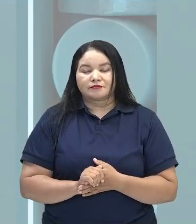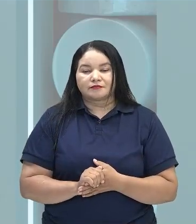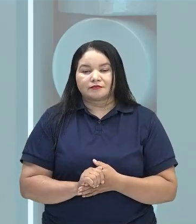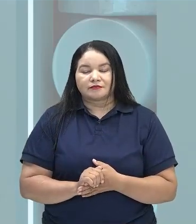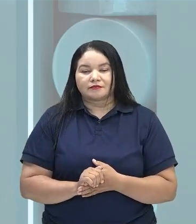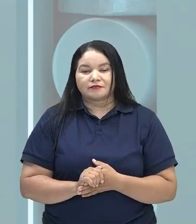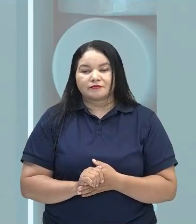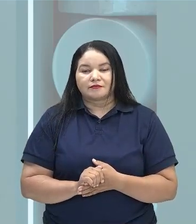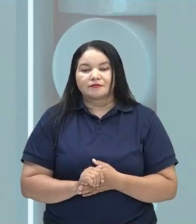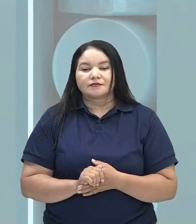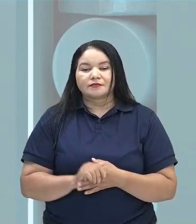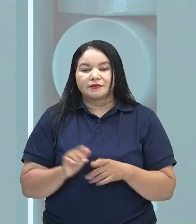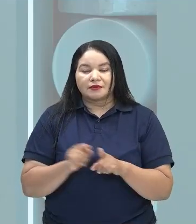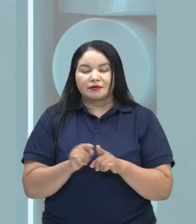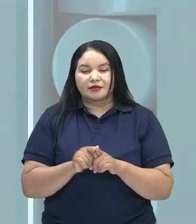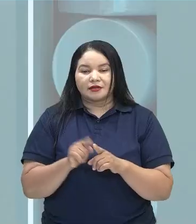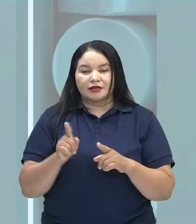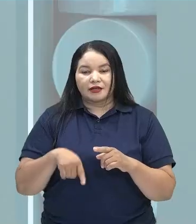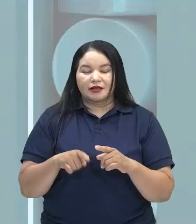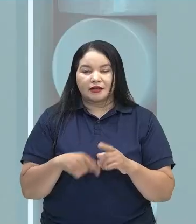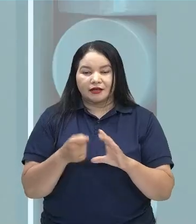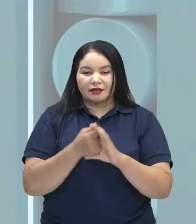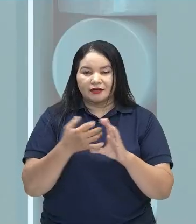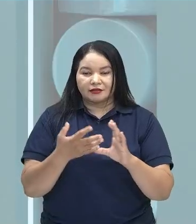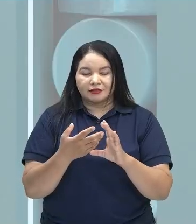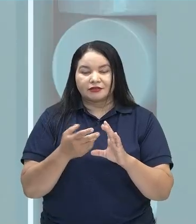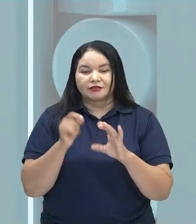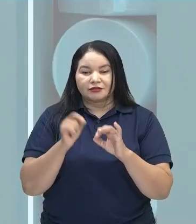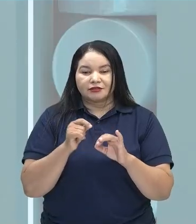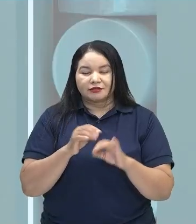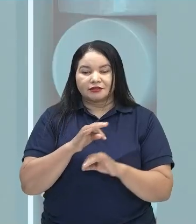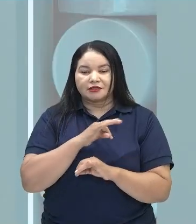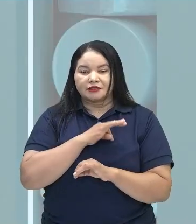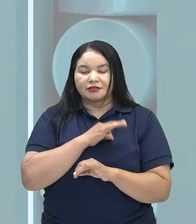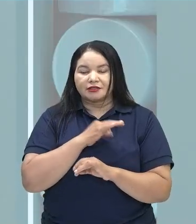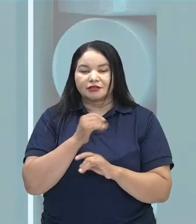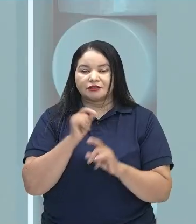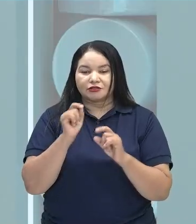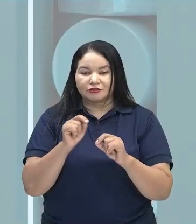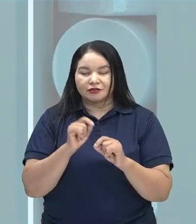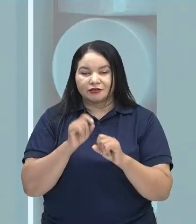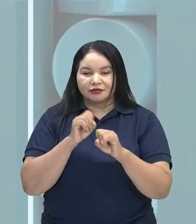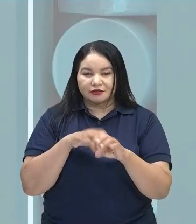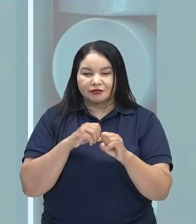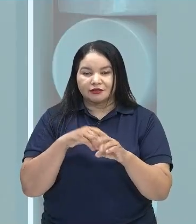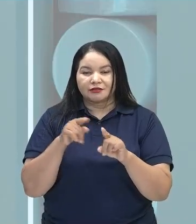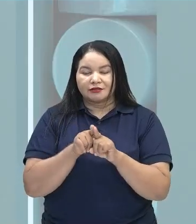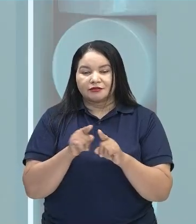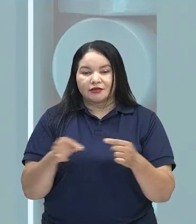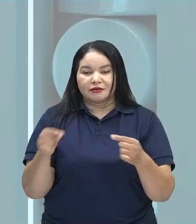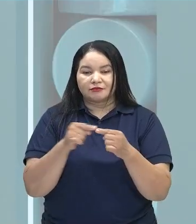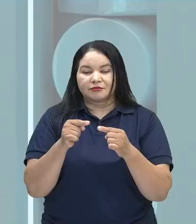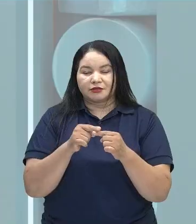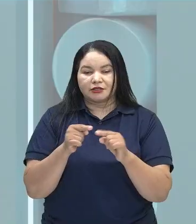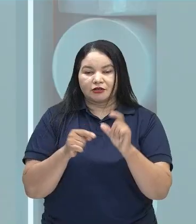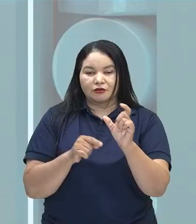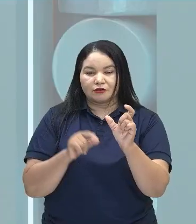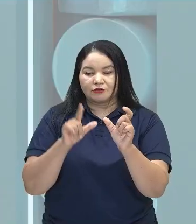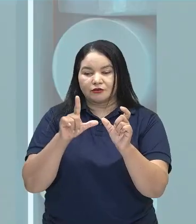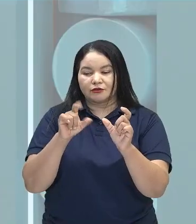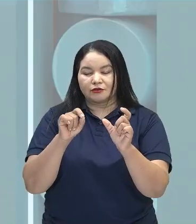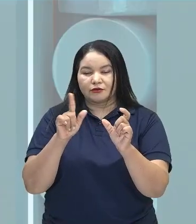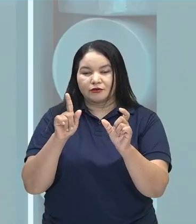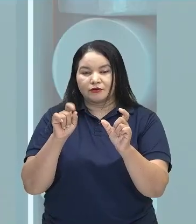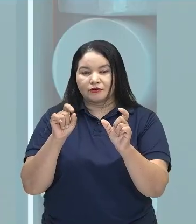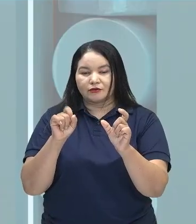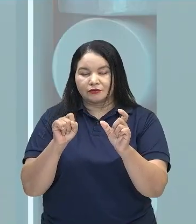né, o que é a característica da técnica de lógica, né, de logos, logic, ok? Então,